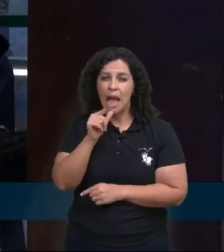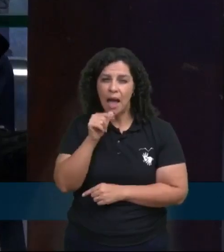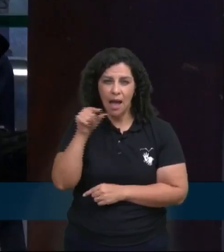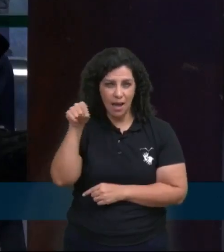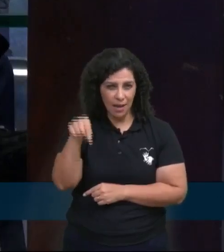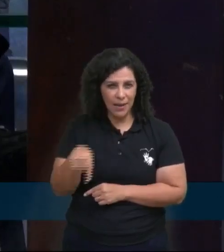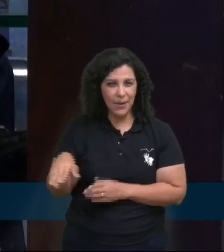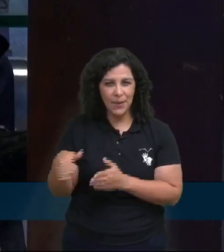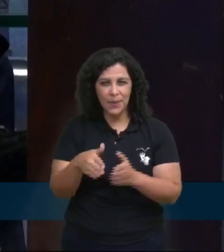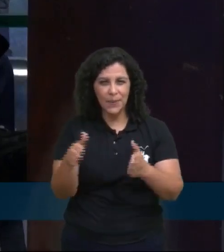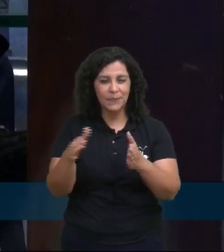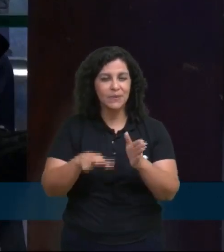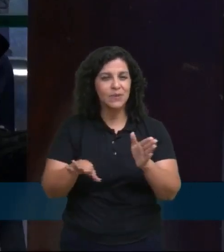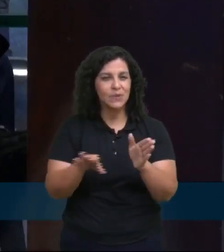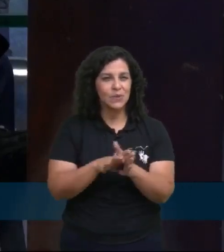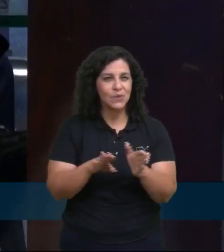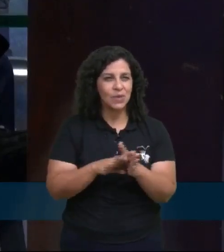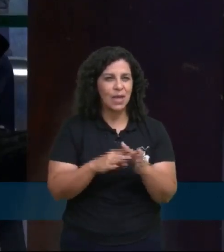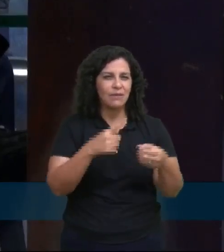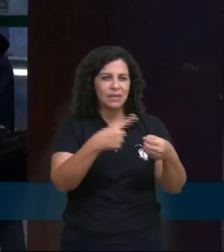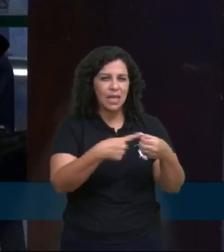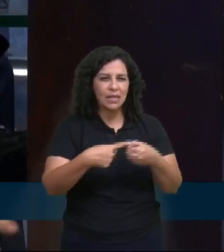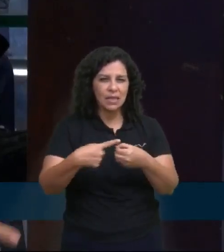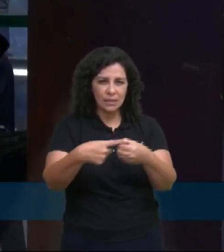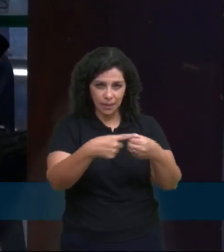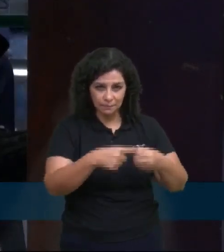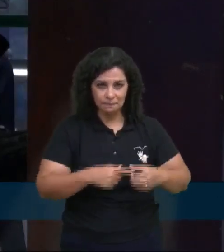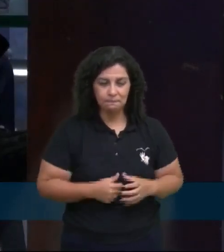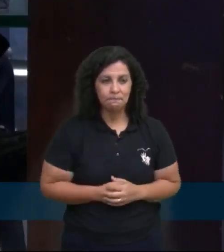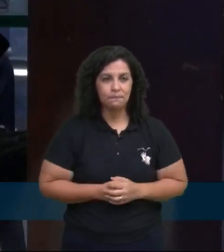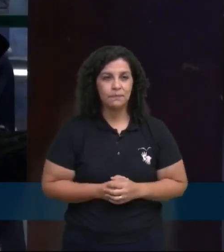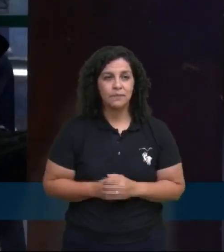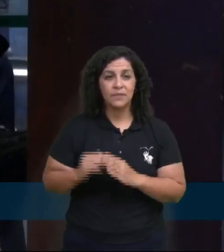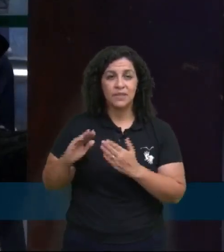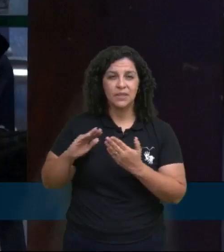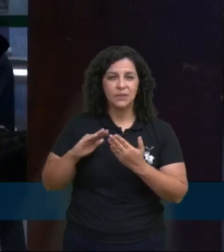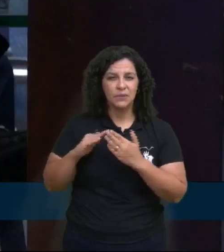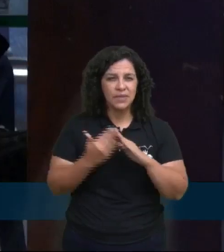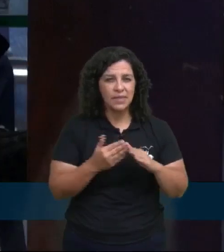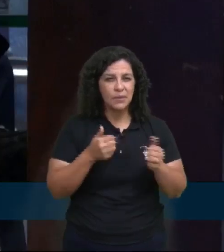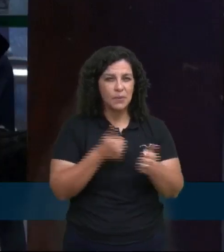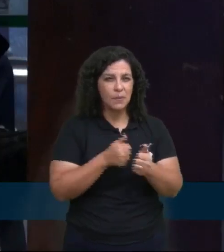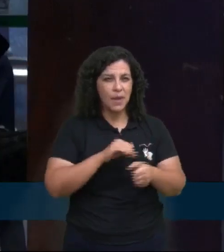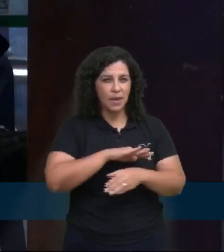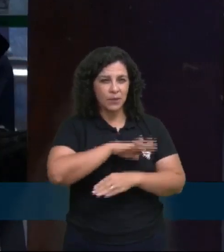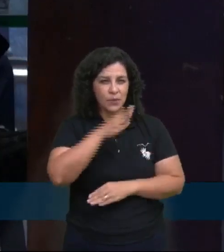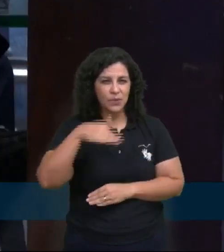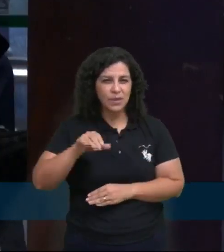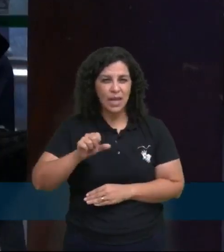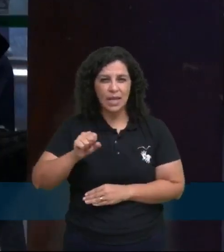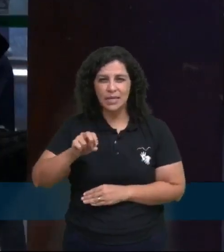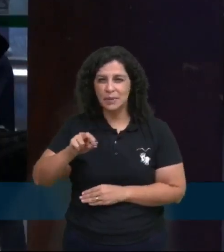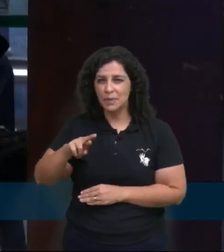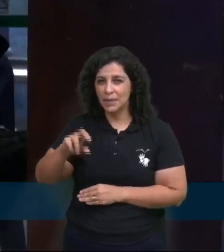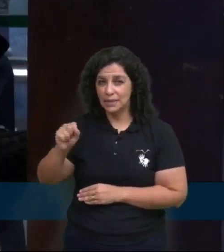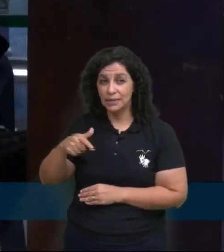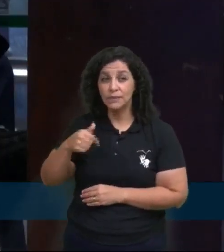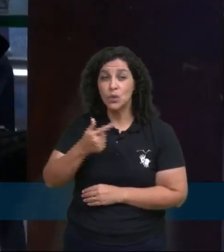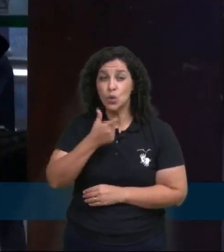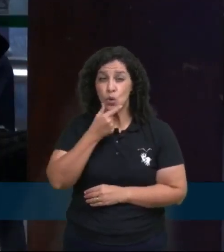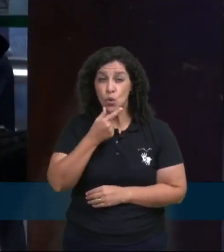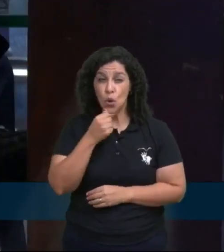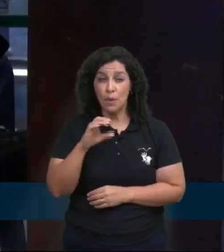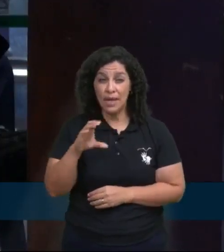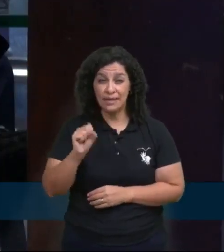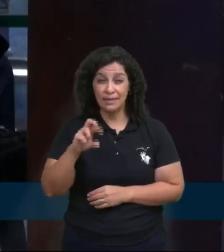que abasteciam todos os municípios vizinhos ali da Serra de Esperança. E o César era oposição ao